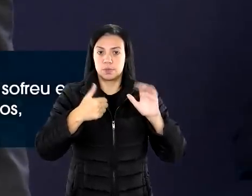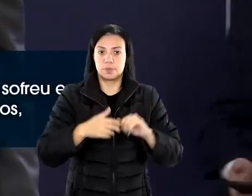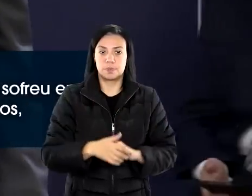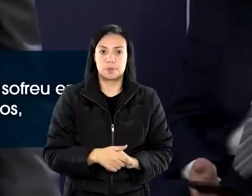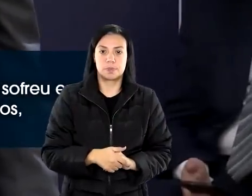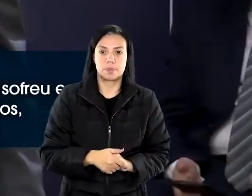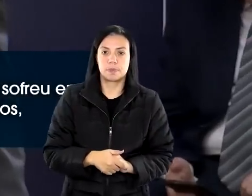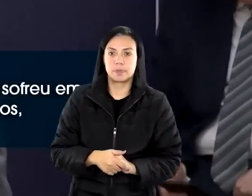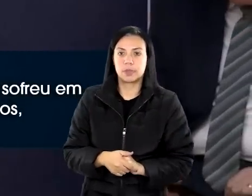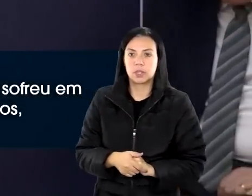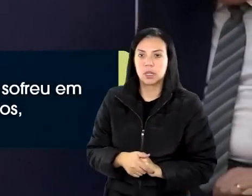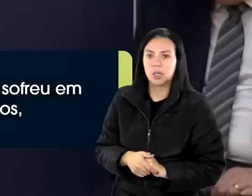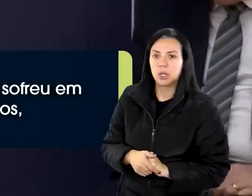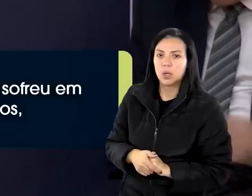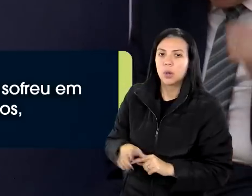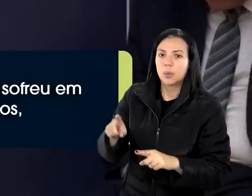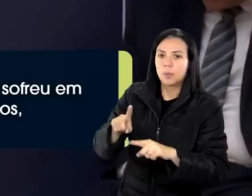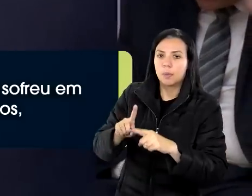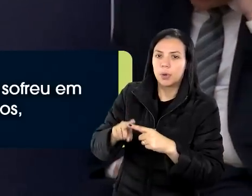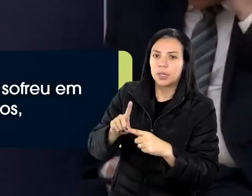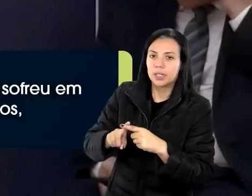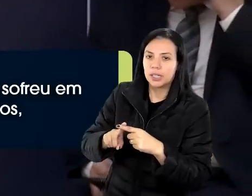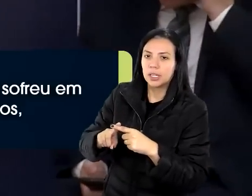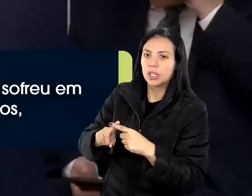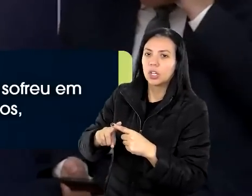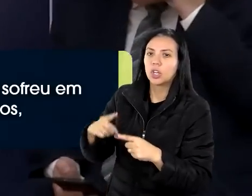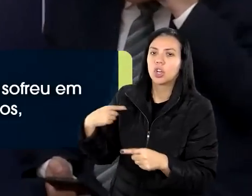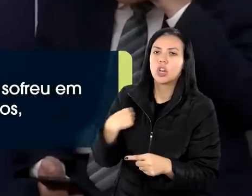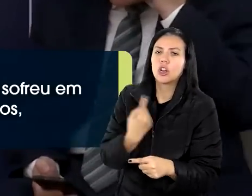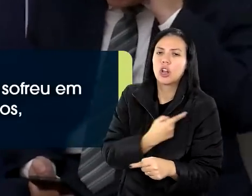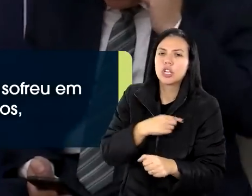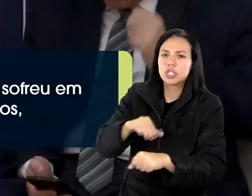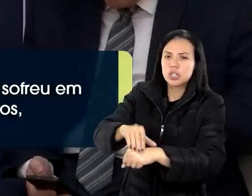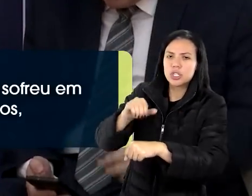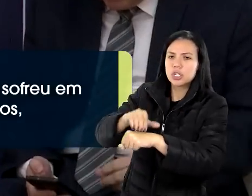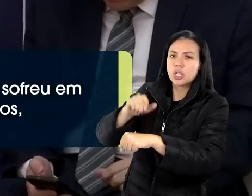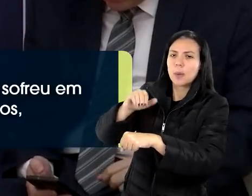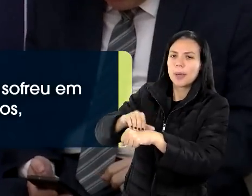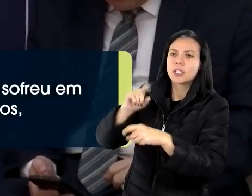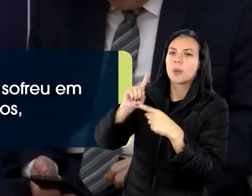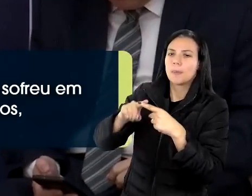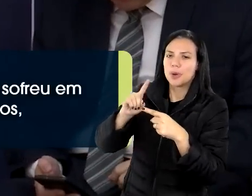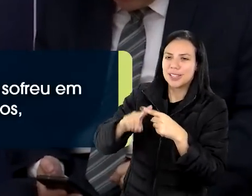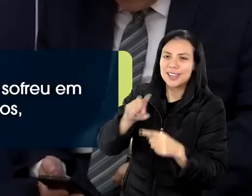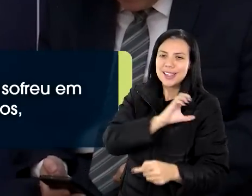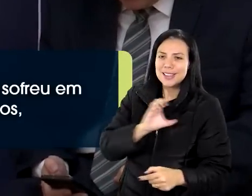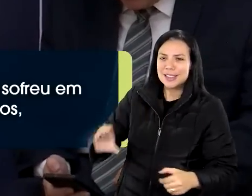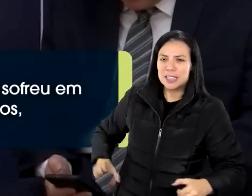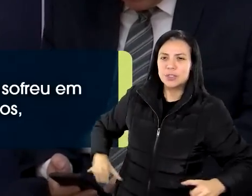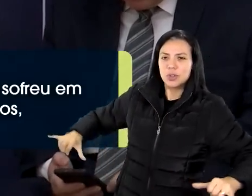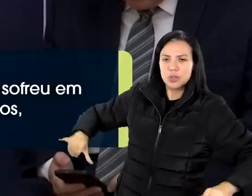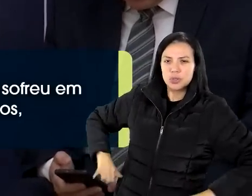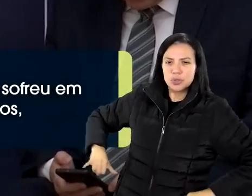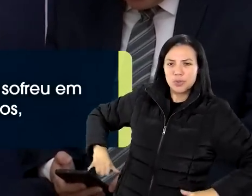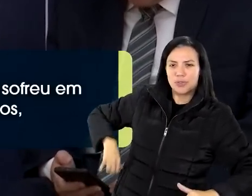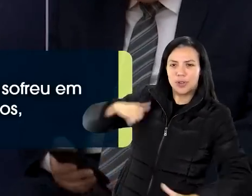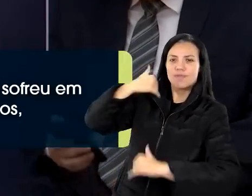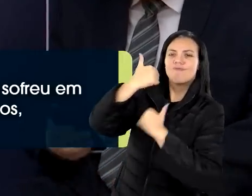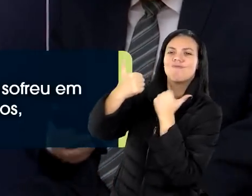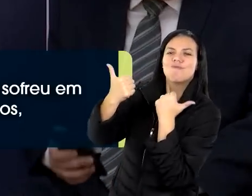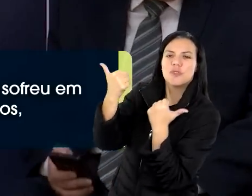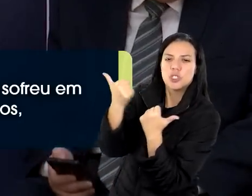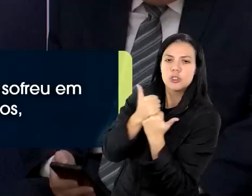Porquanto para isso mesmo fostes, pois que também Cristo sofreu em vosso lugar,